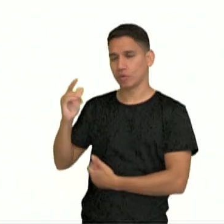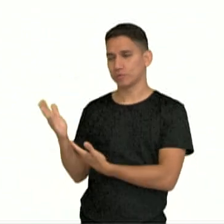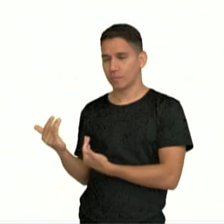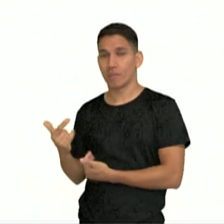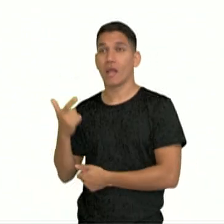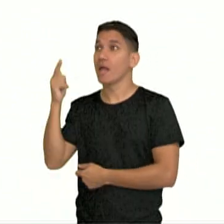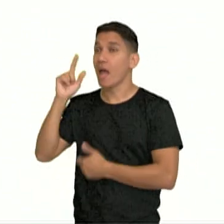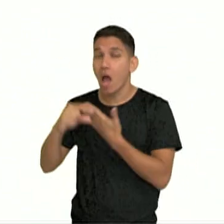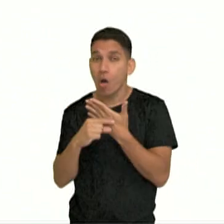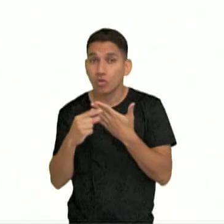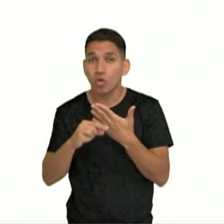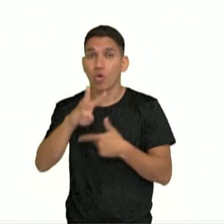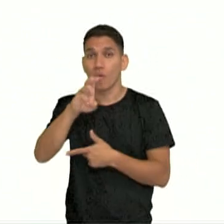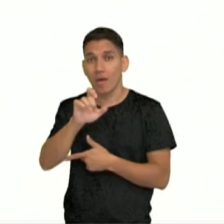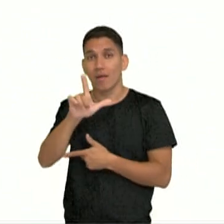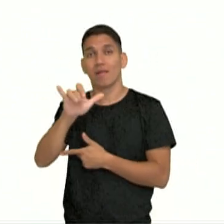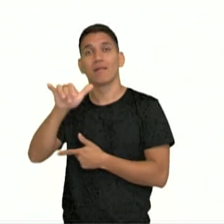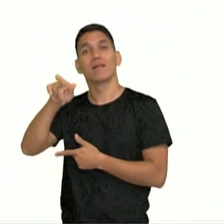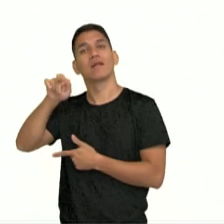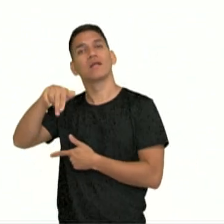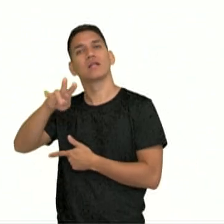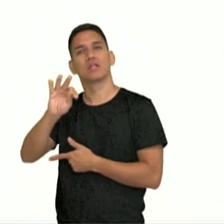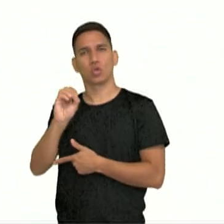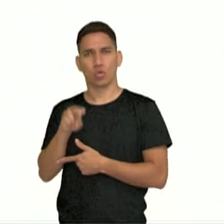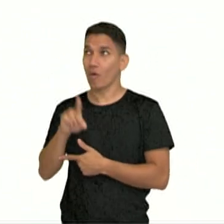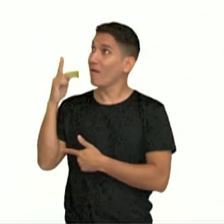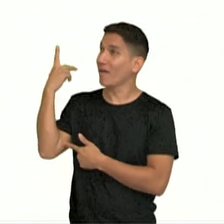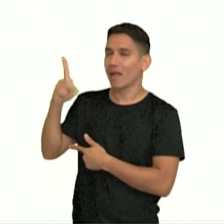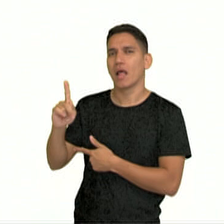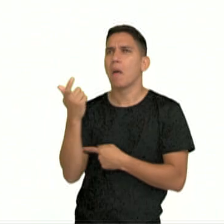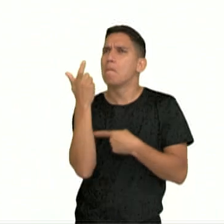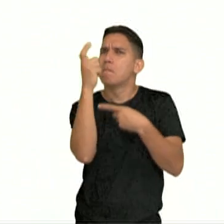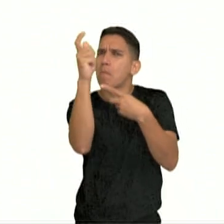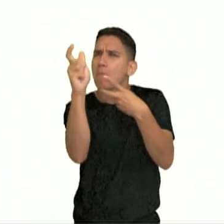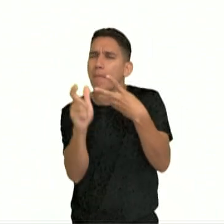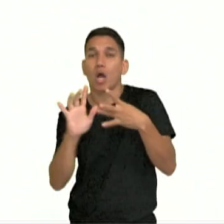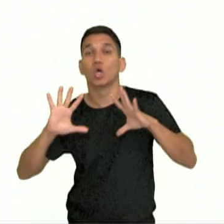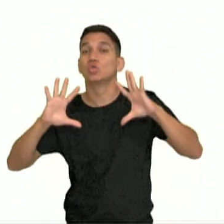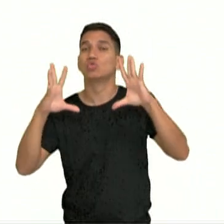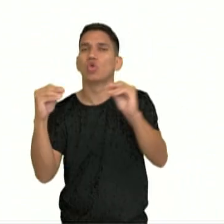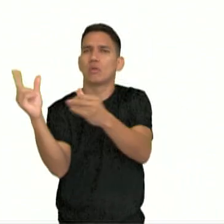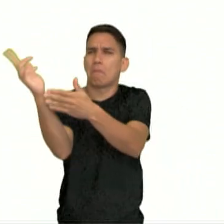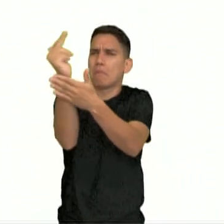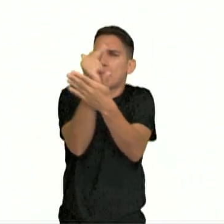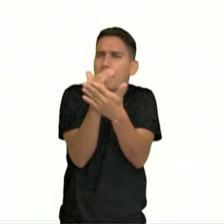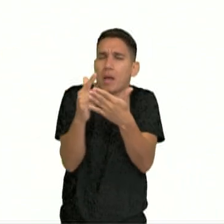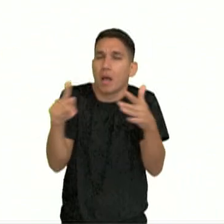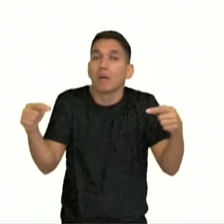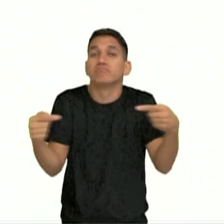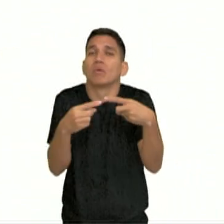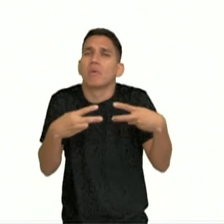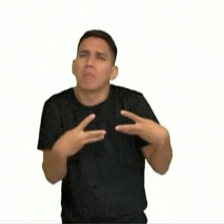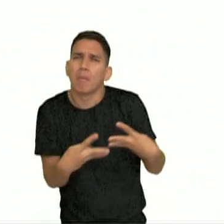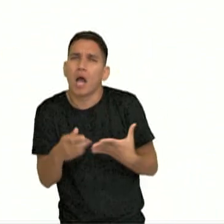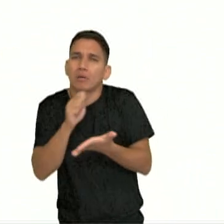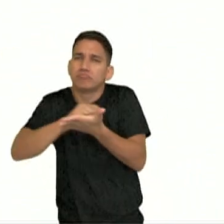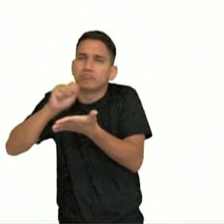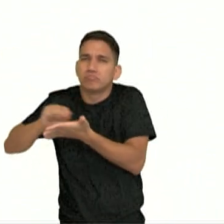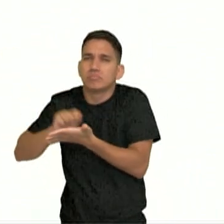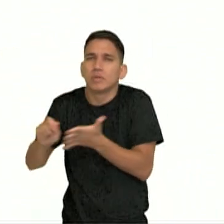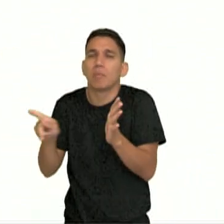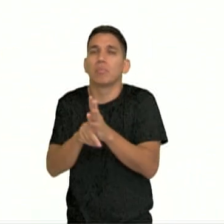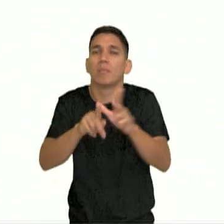Martins. E aqui, ó, ele está todo composto, foi todo baseado, escrito